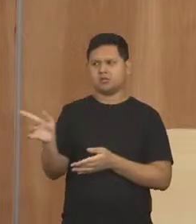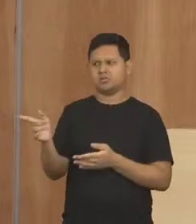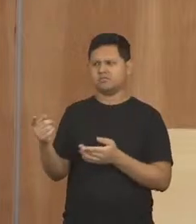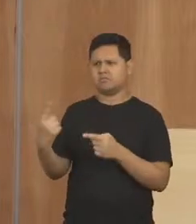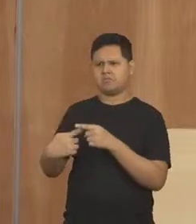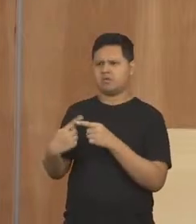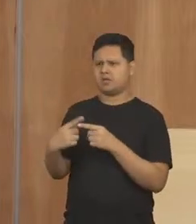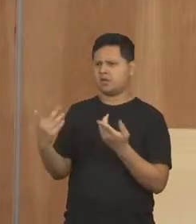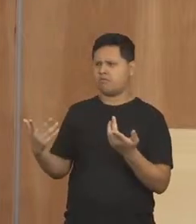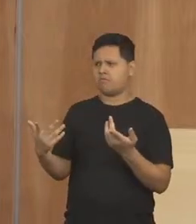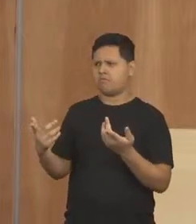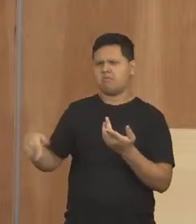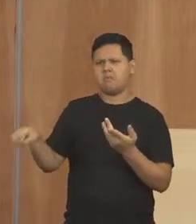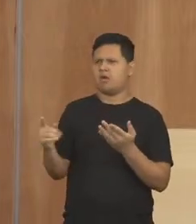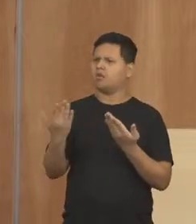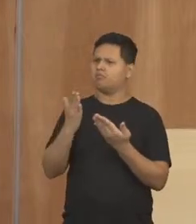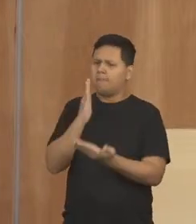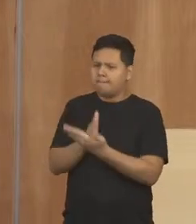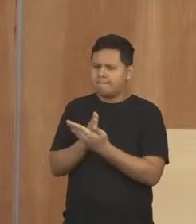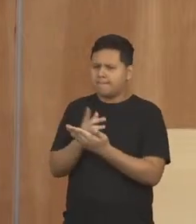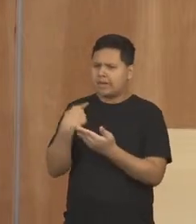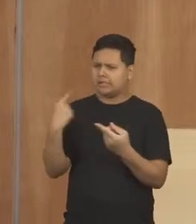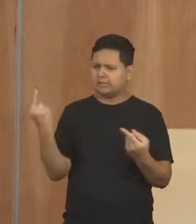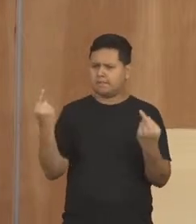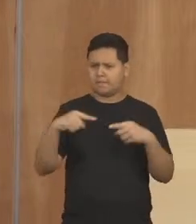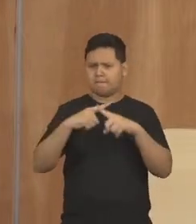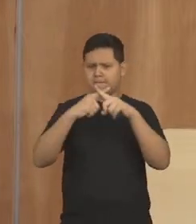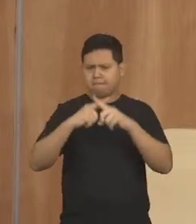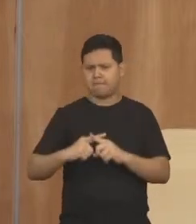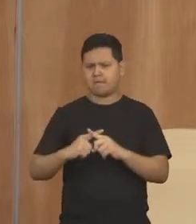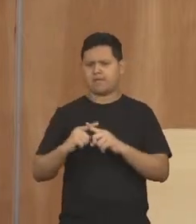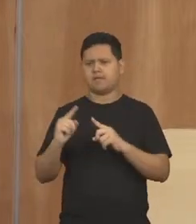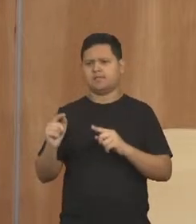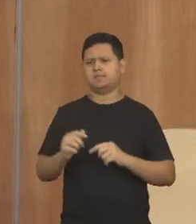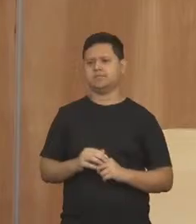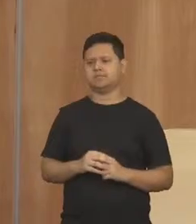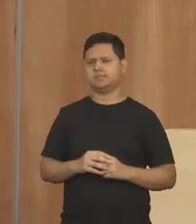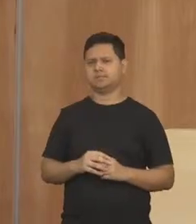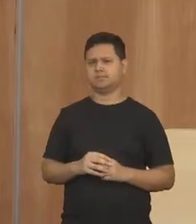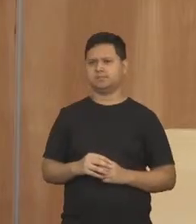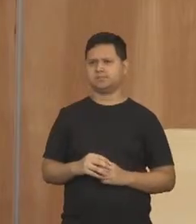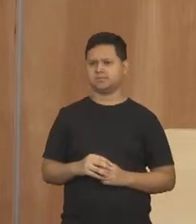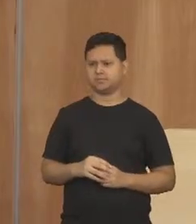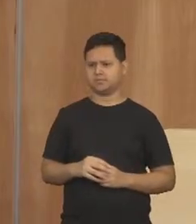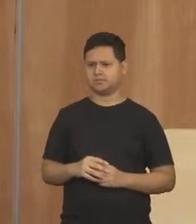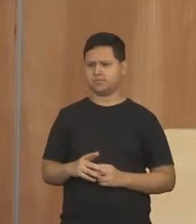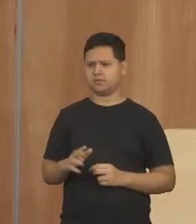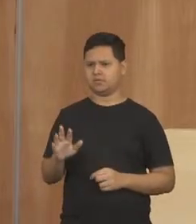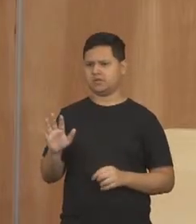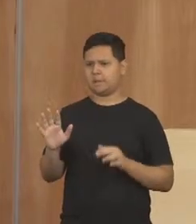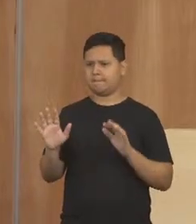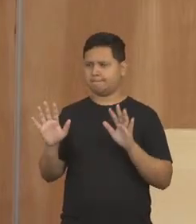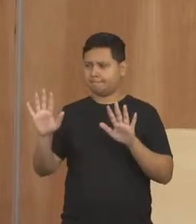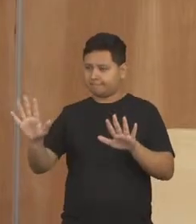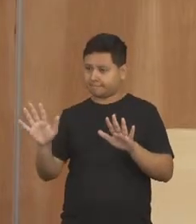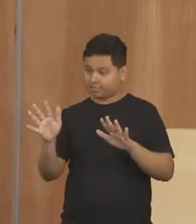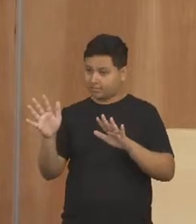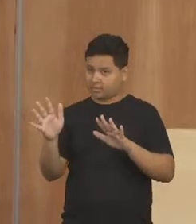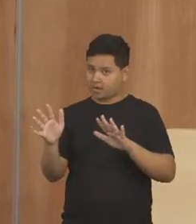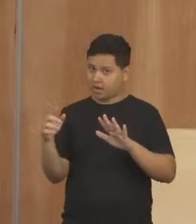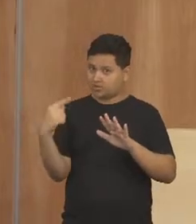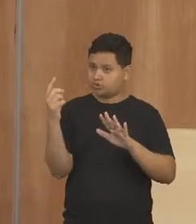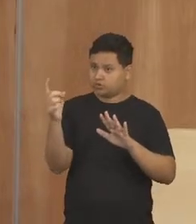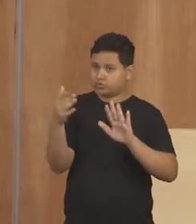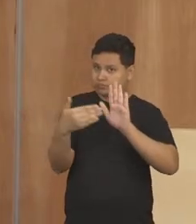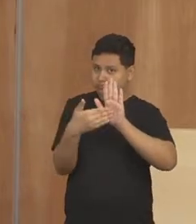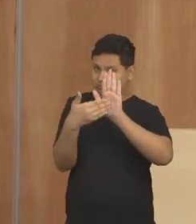Vamos superar isso, vamos começar a colocar na frente de qualquer outra coisa o interesse do